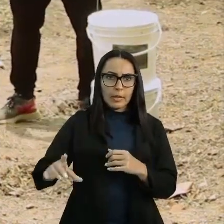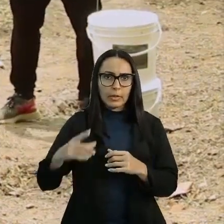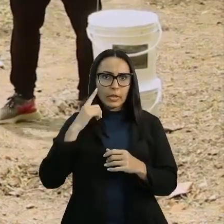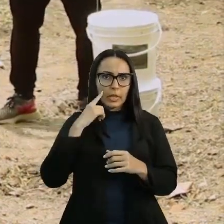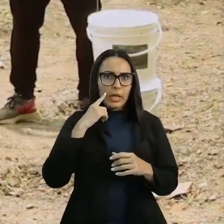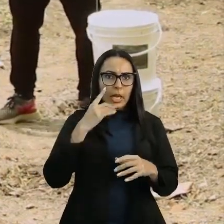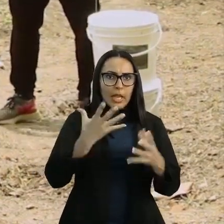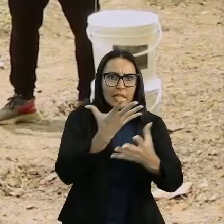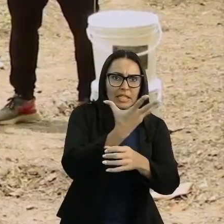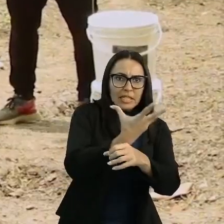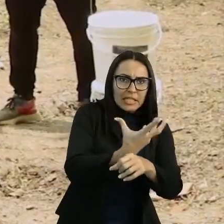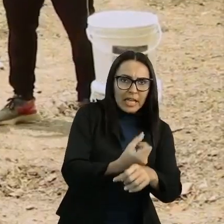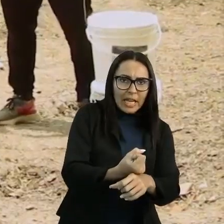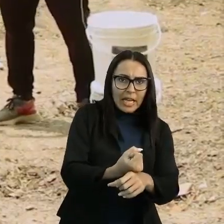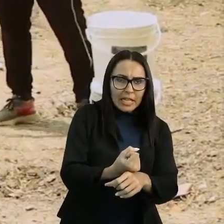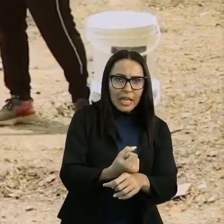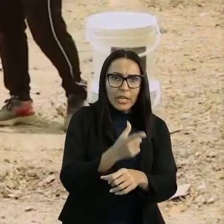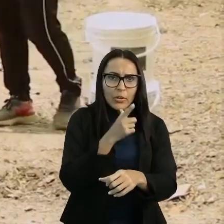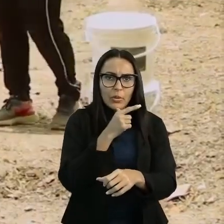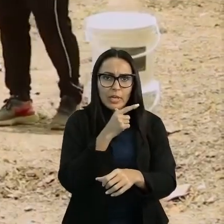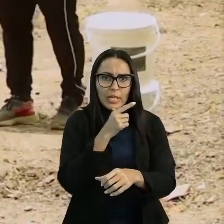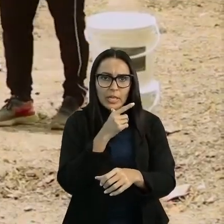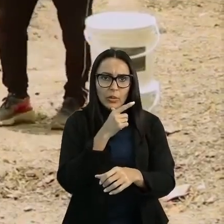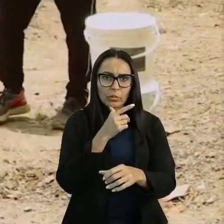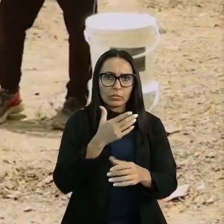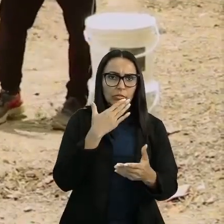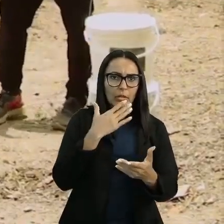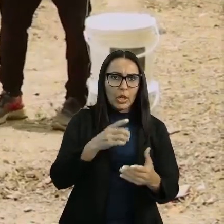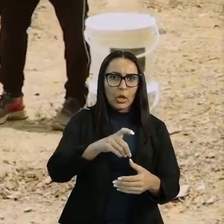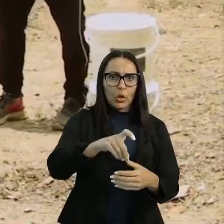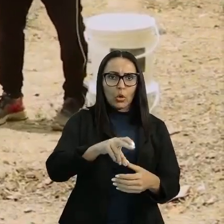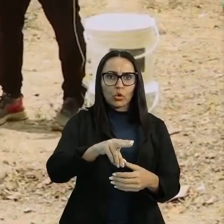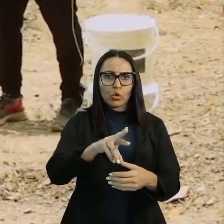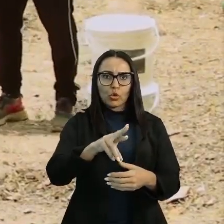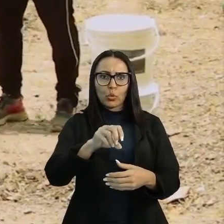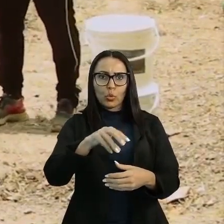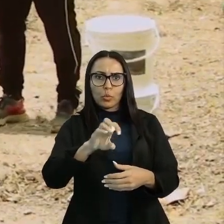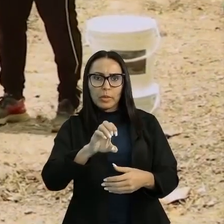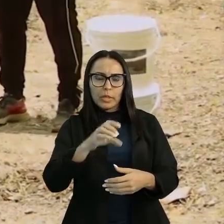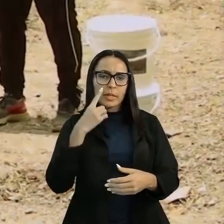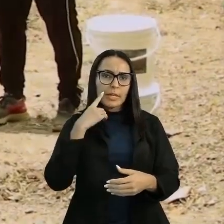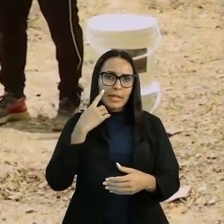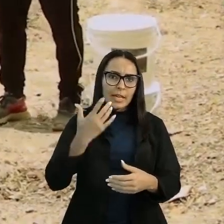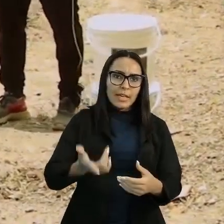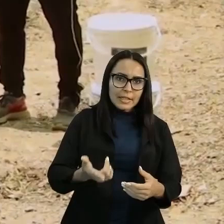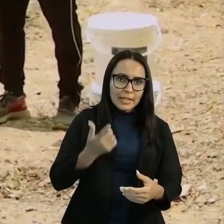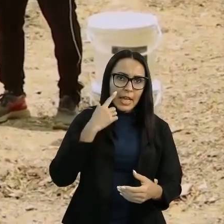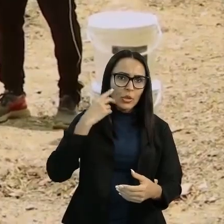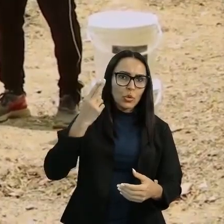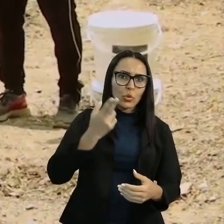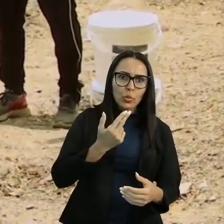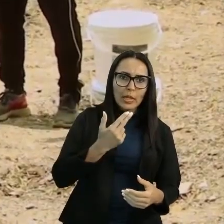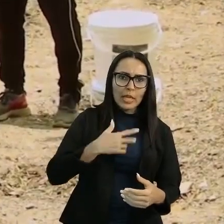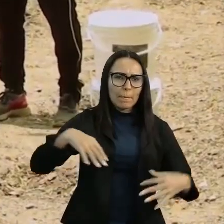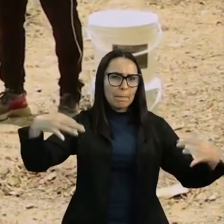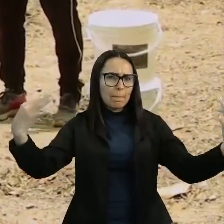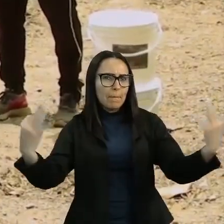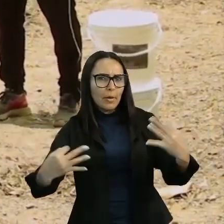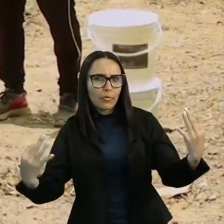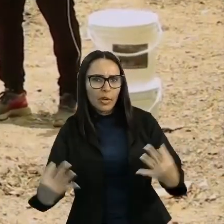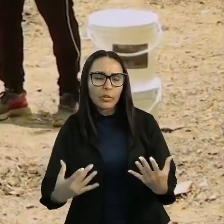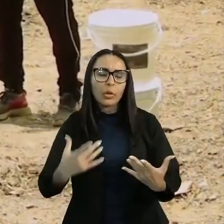a sua fruta, mamão, banana, as cascas dos vegetais e o resto dos vegetais que não se utiliza, das frutas, você põe aqui dentro